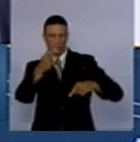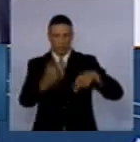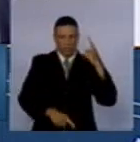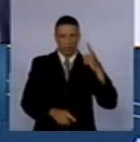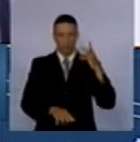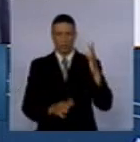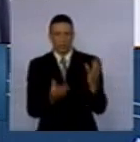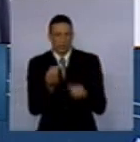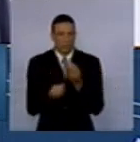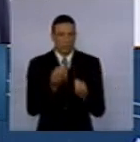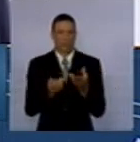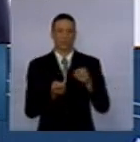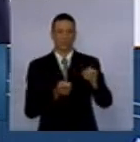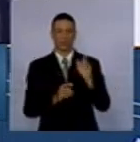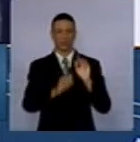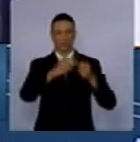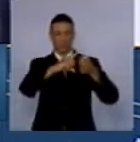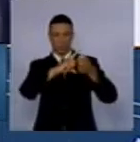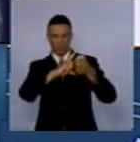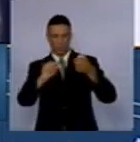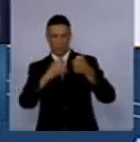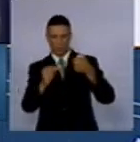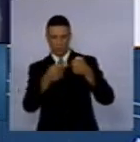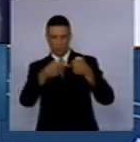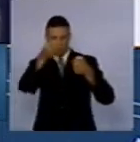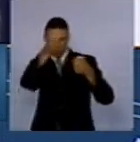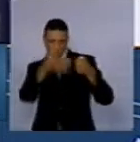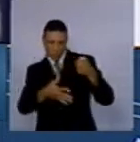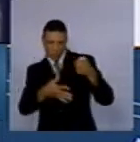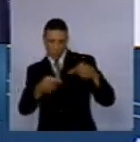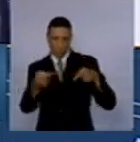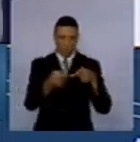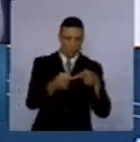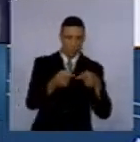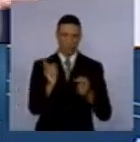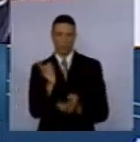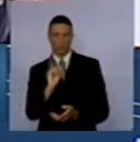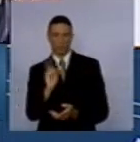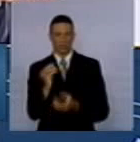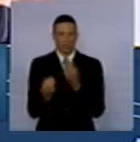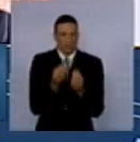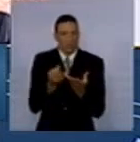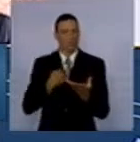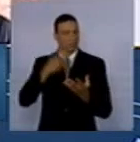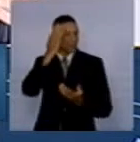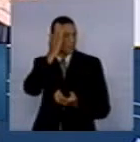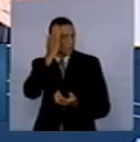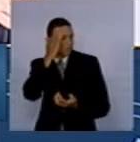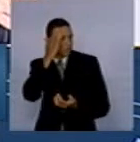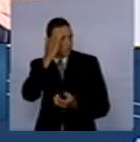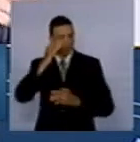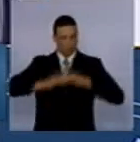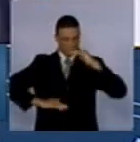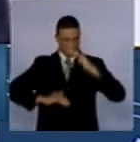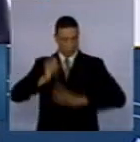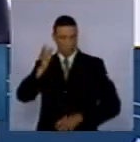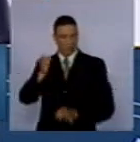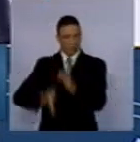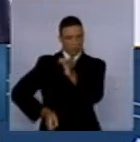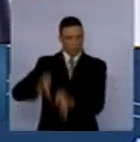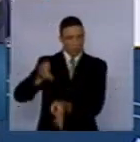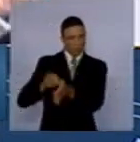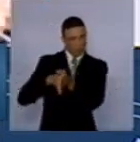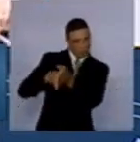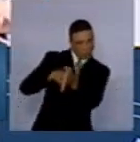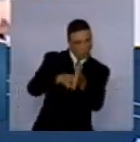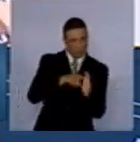jurídicos se o artigo Fero não fez direito propriedade isso nós temos que saber até por dever da nossa função e sobre